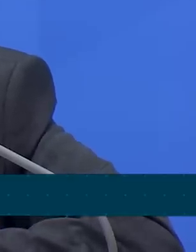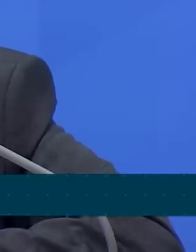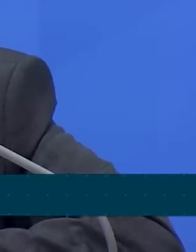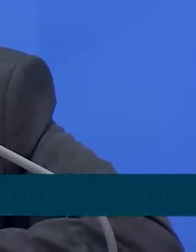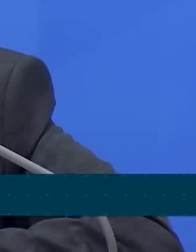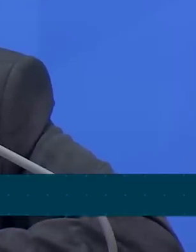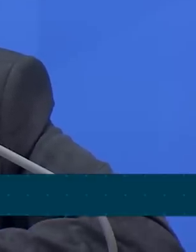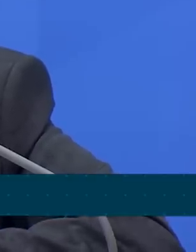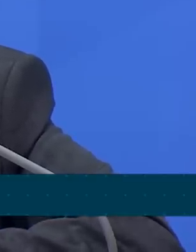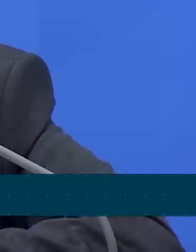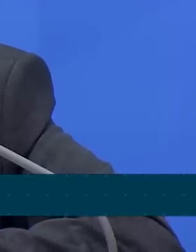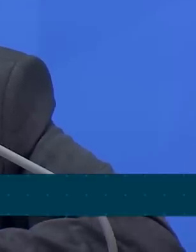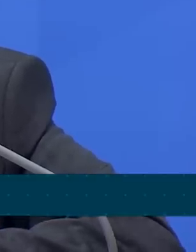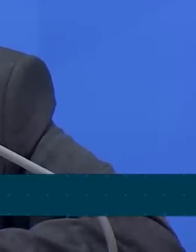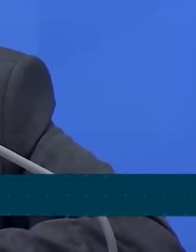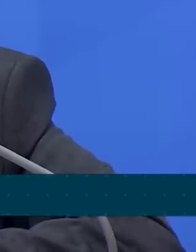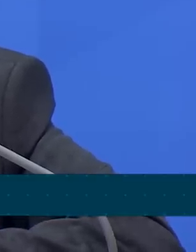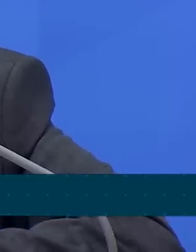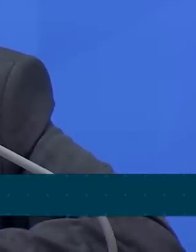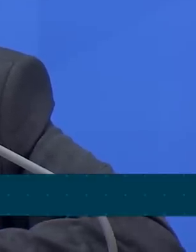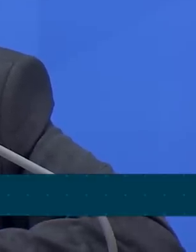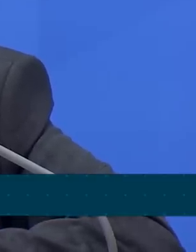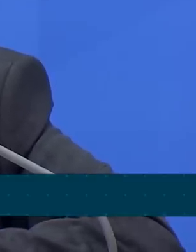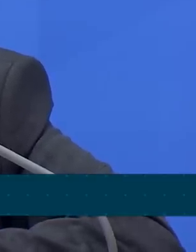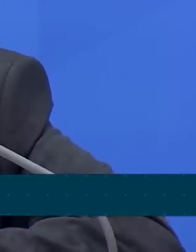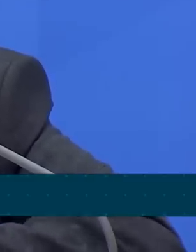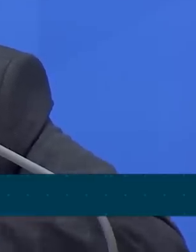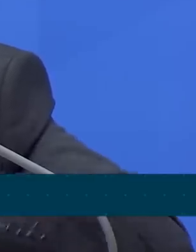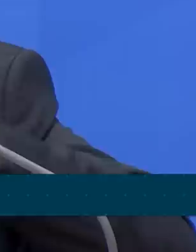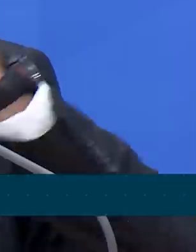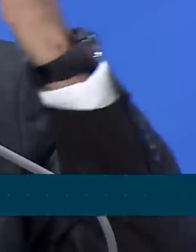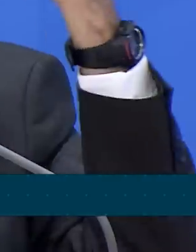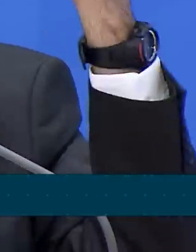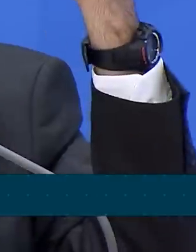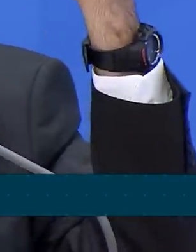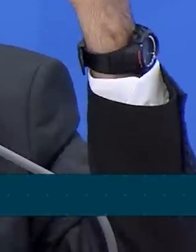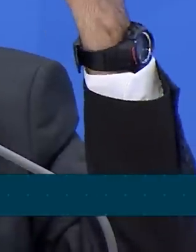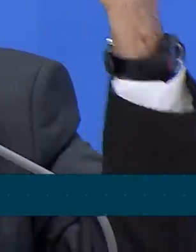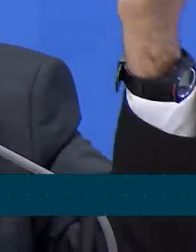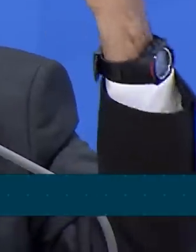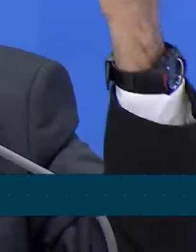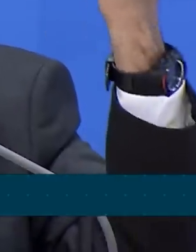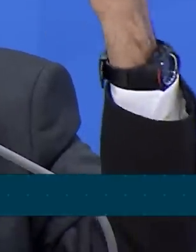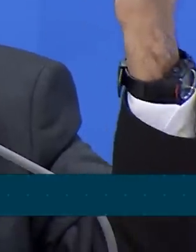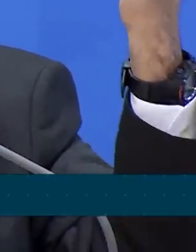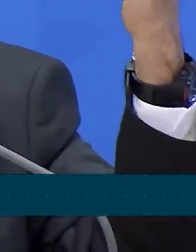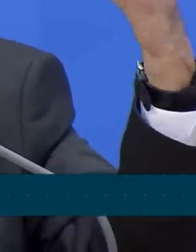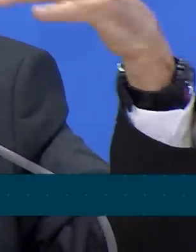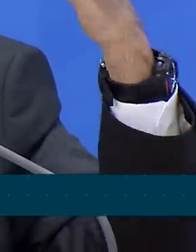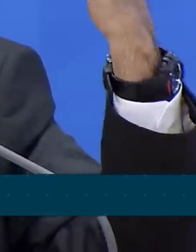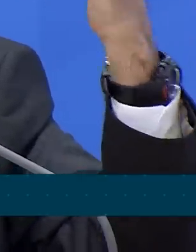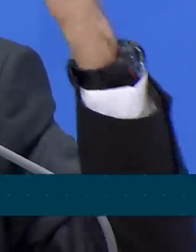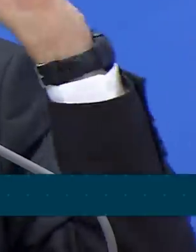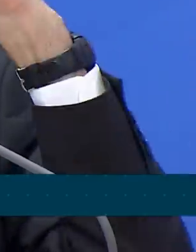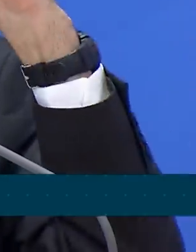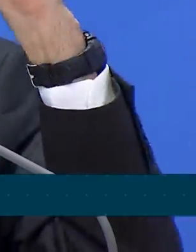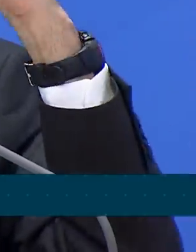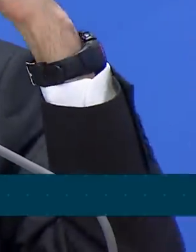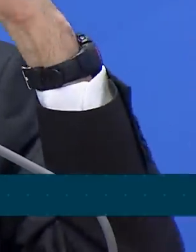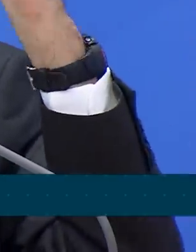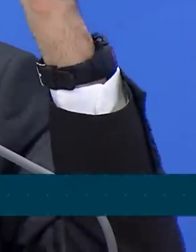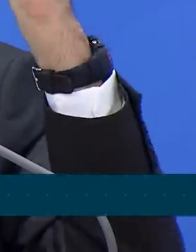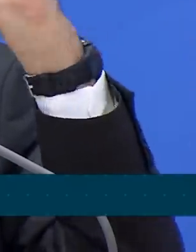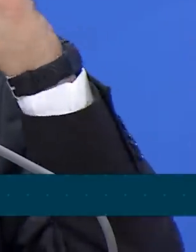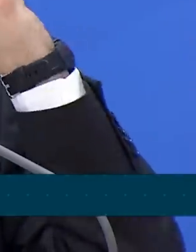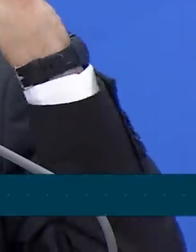milhões de quilômetros quadrados e principalmente onde não é dada aos povos da floresta tem uma são três